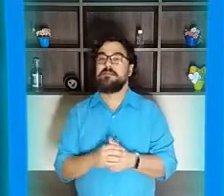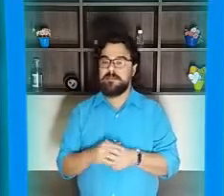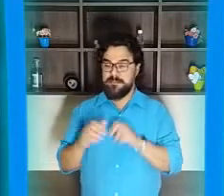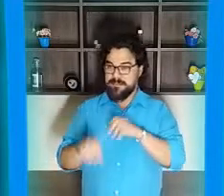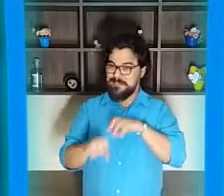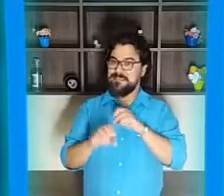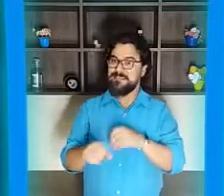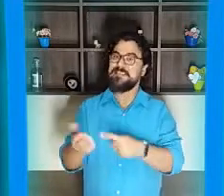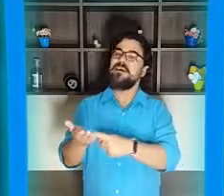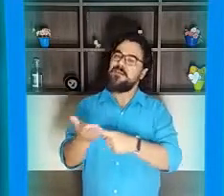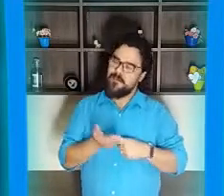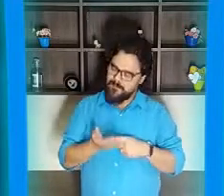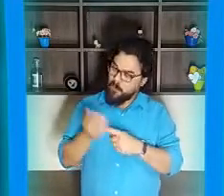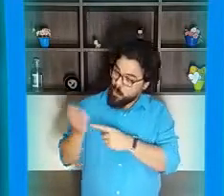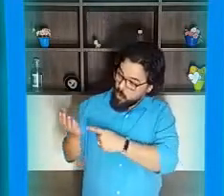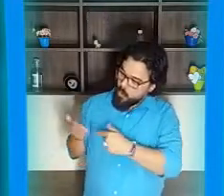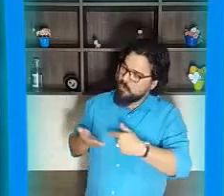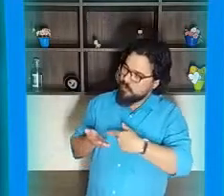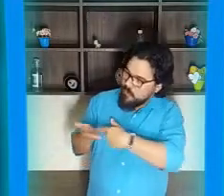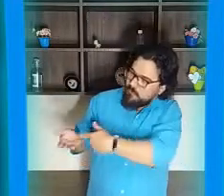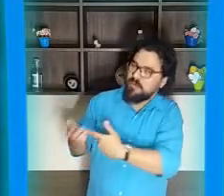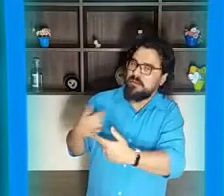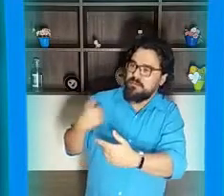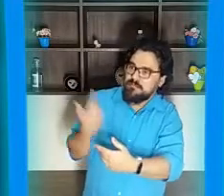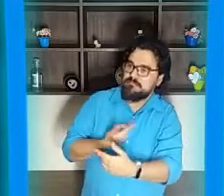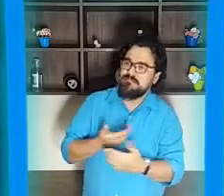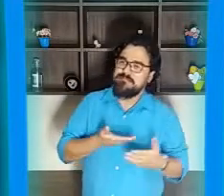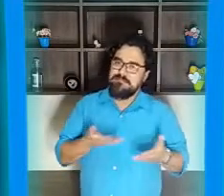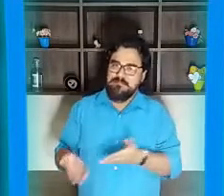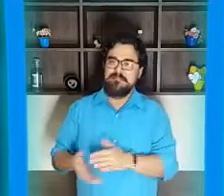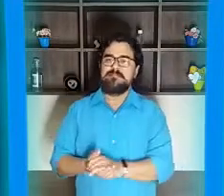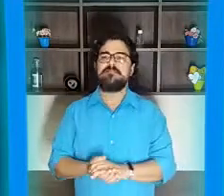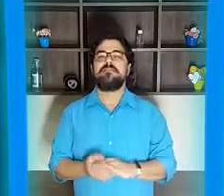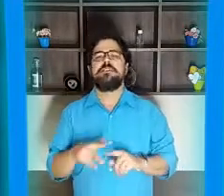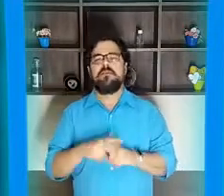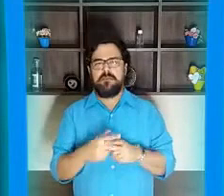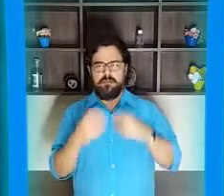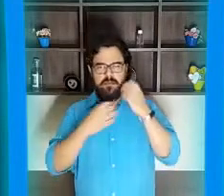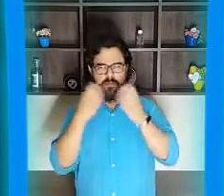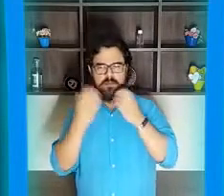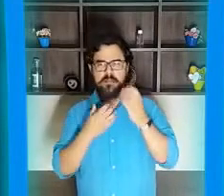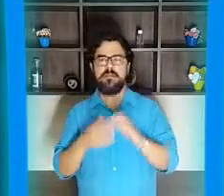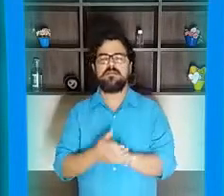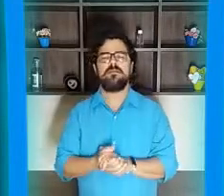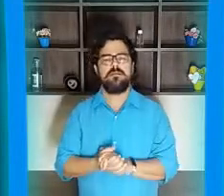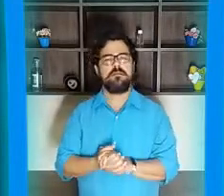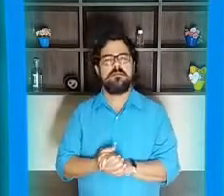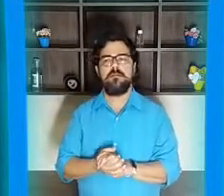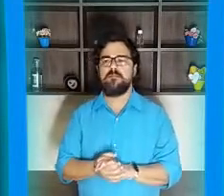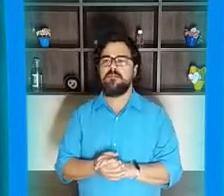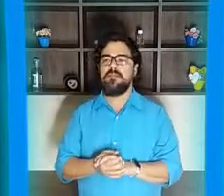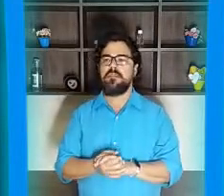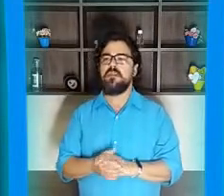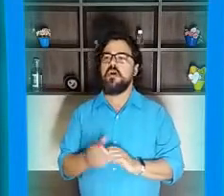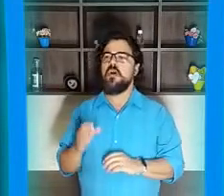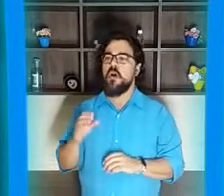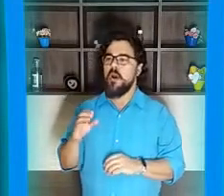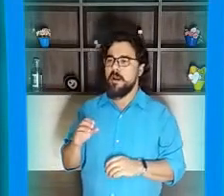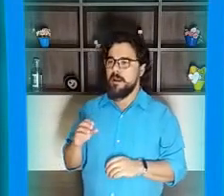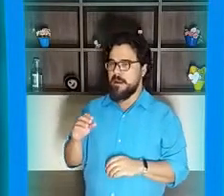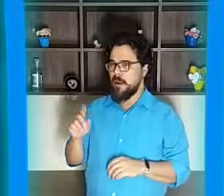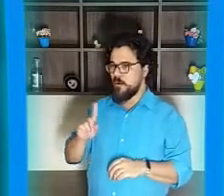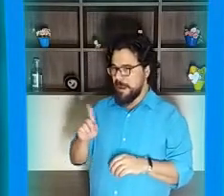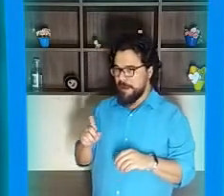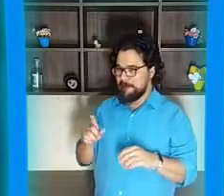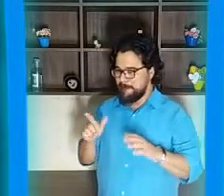precisando. A gente tá precisando fazer umas oficinas. Vocês têm oficina de canto, essas coisas? Não é oficina, não, é oficina. Então, oficina, garota, é porque eu tenho